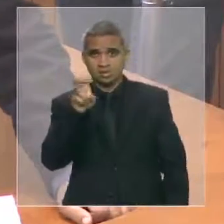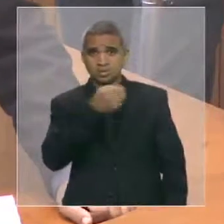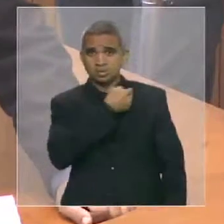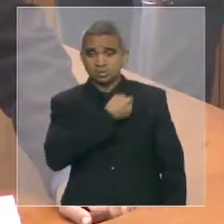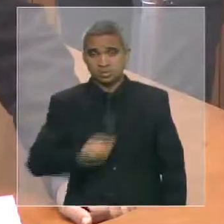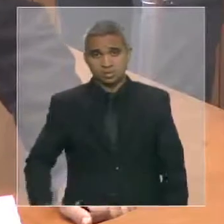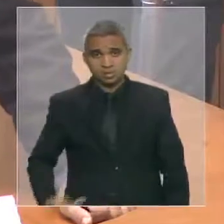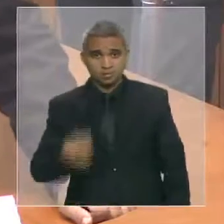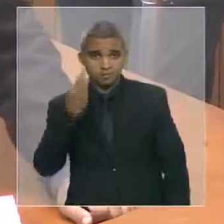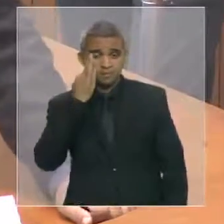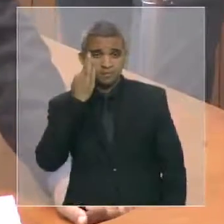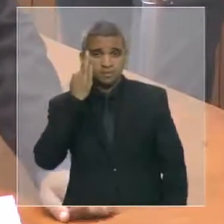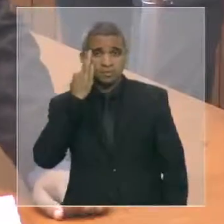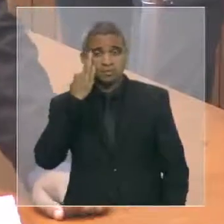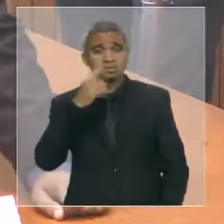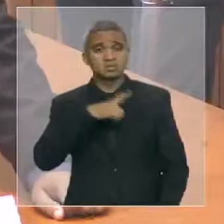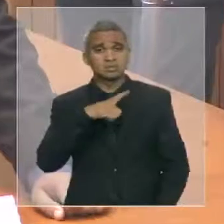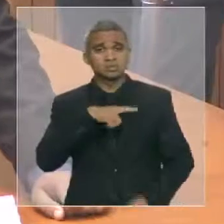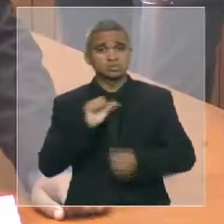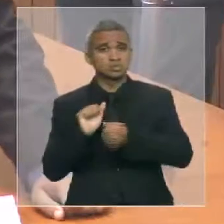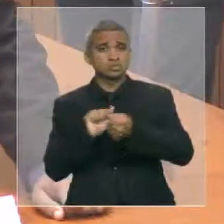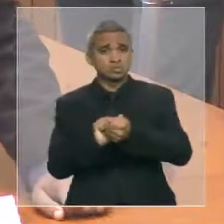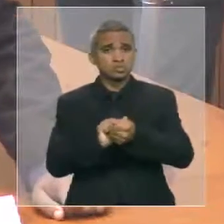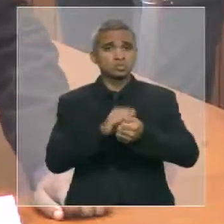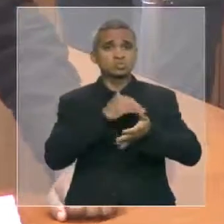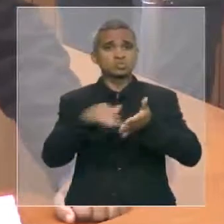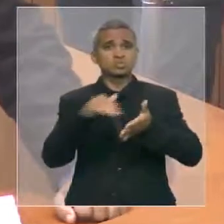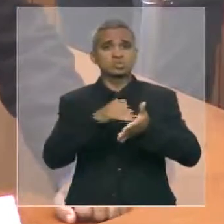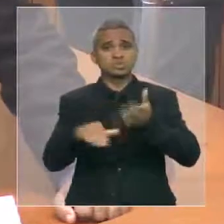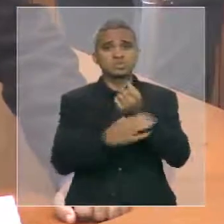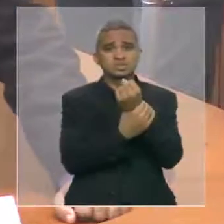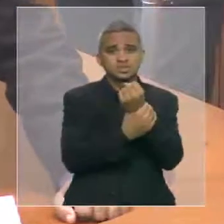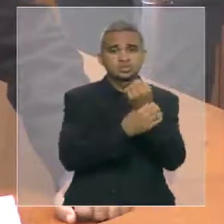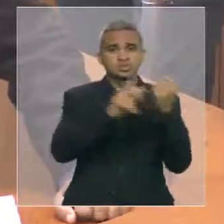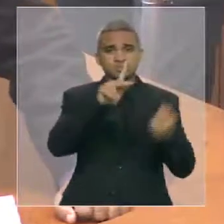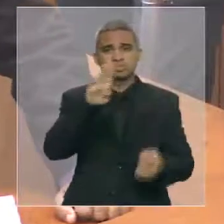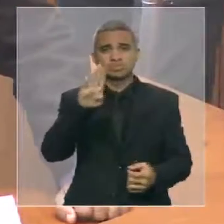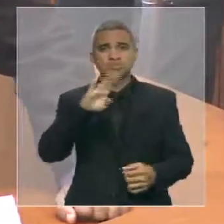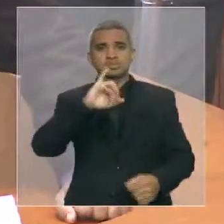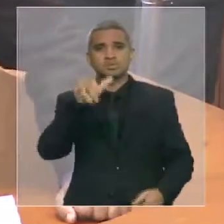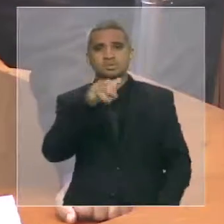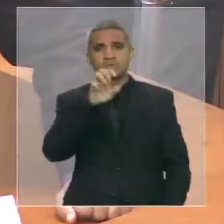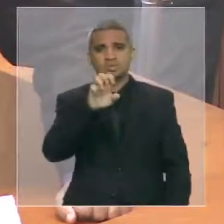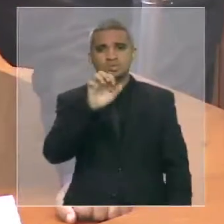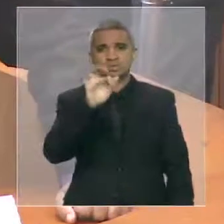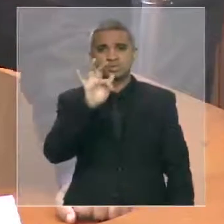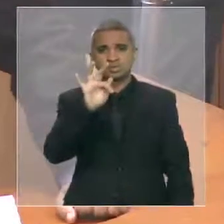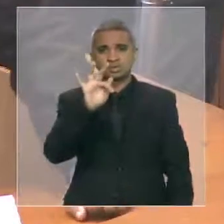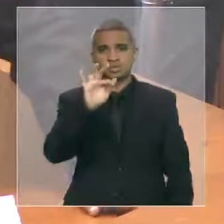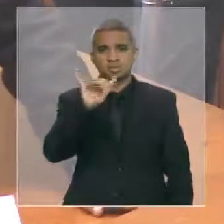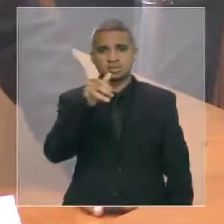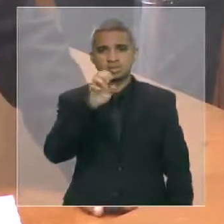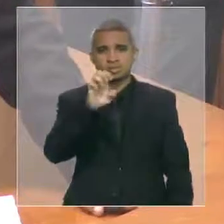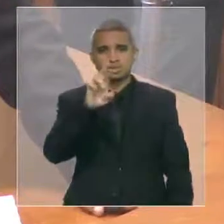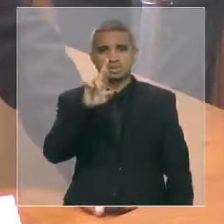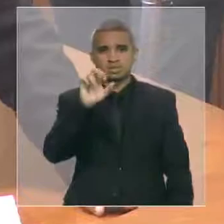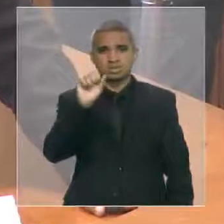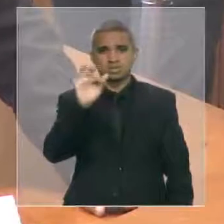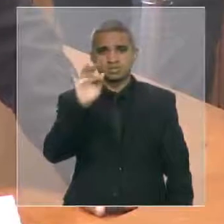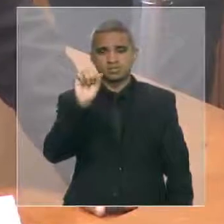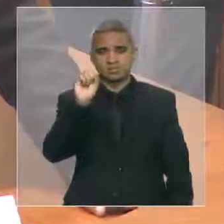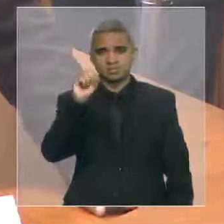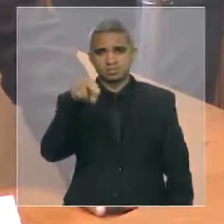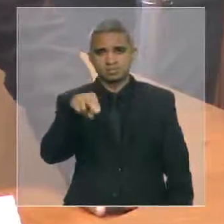Dino recebeu, juntamente com o secretário de Segurança Pública, Jefferson Portela, recebeu o presidente da